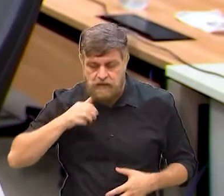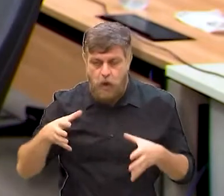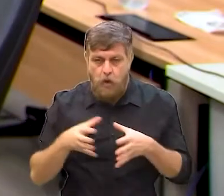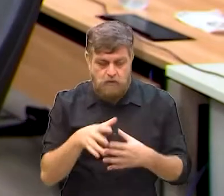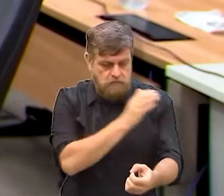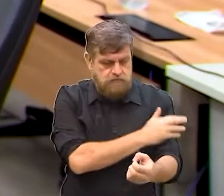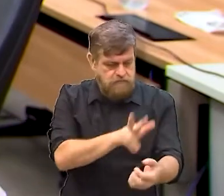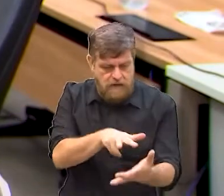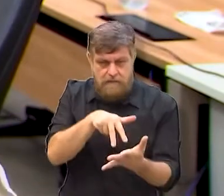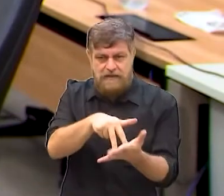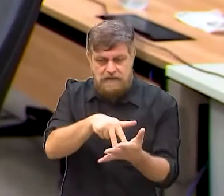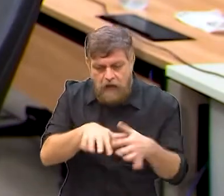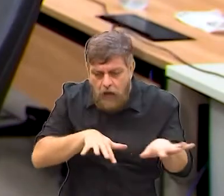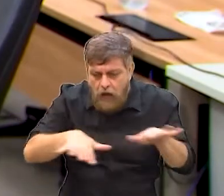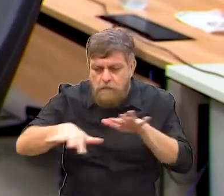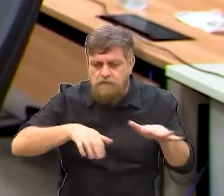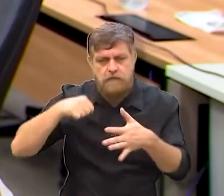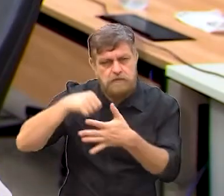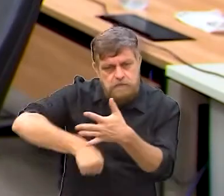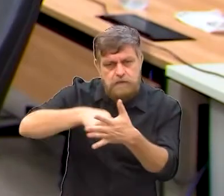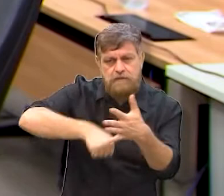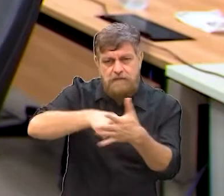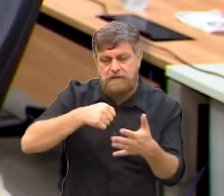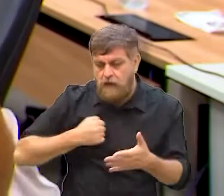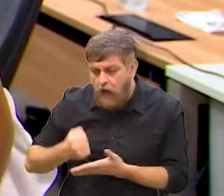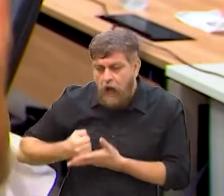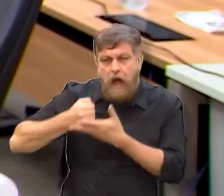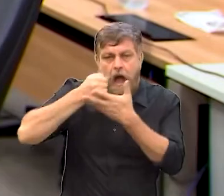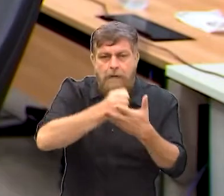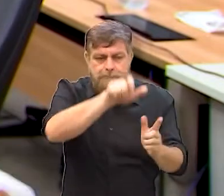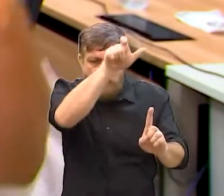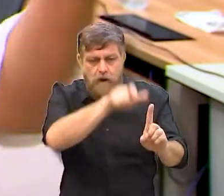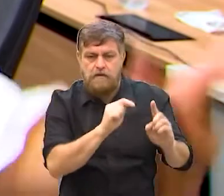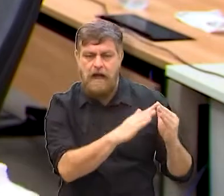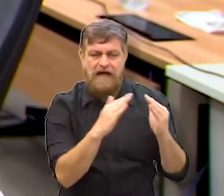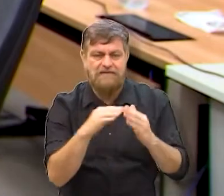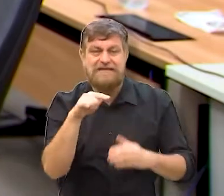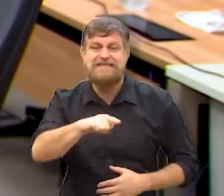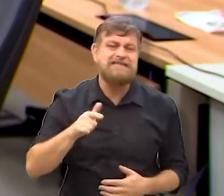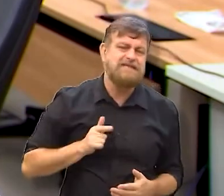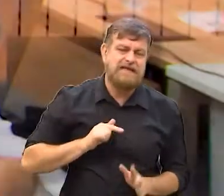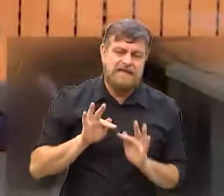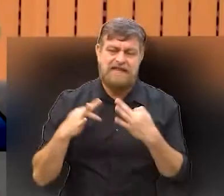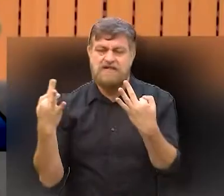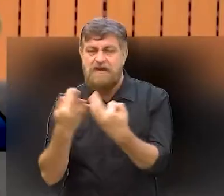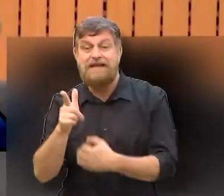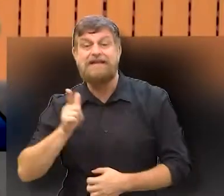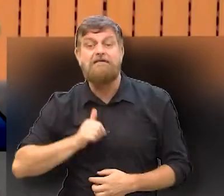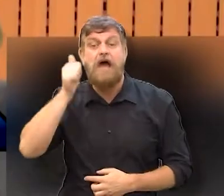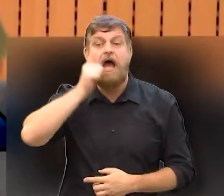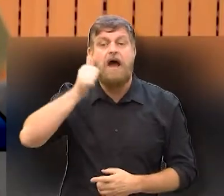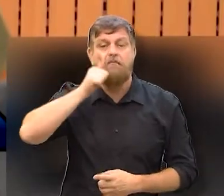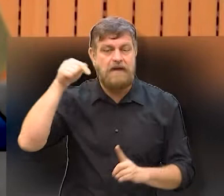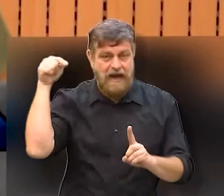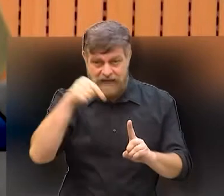Foi um movimento feminista com base na sua própria experiência, no auxílio, no apoio àquela vizinha, à sua familiar, à sua